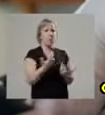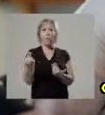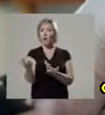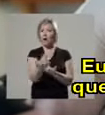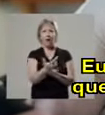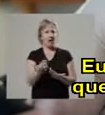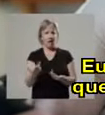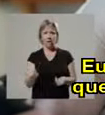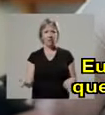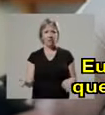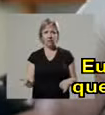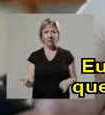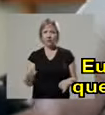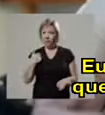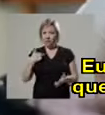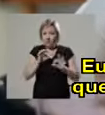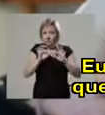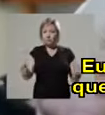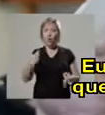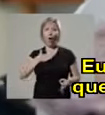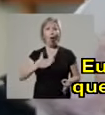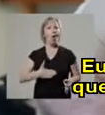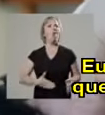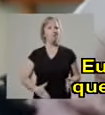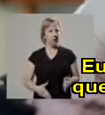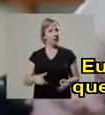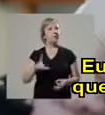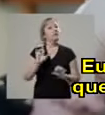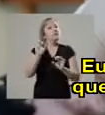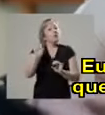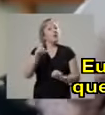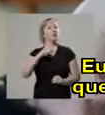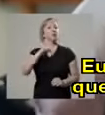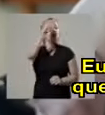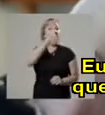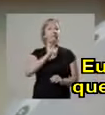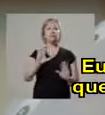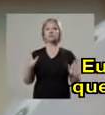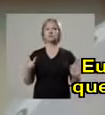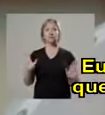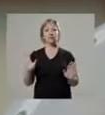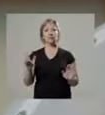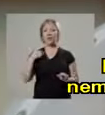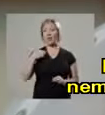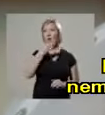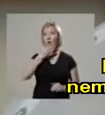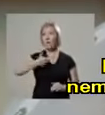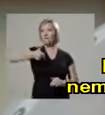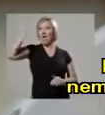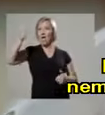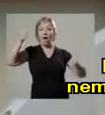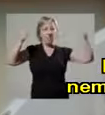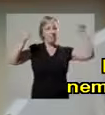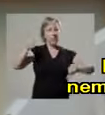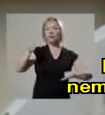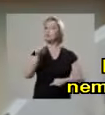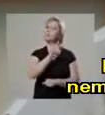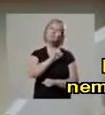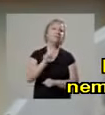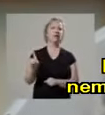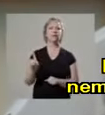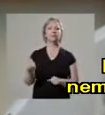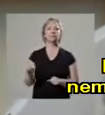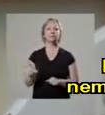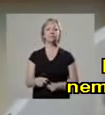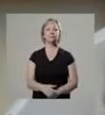um, né? Eu sou um ser humano que tem uma deficiência. Eu não sou melhor nem